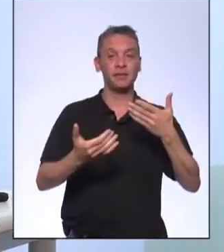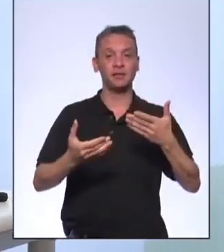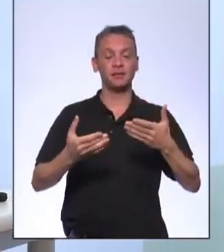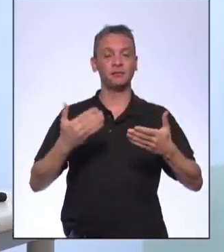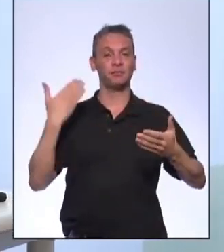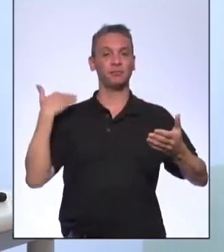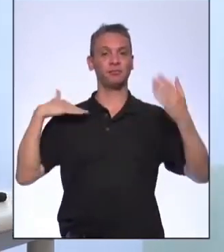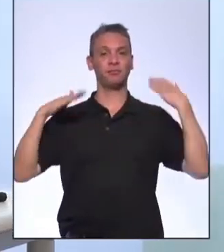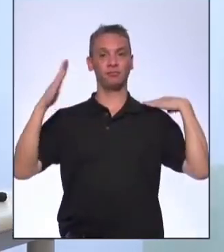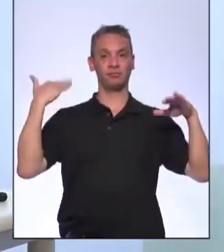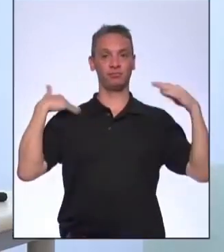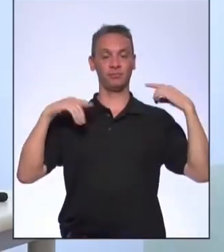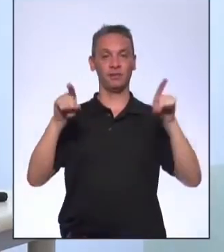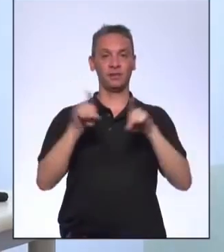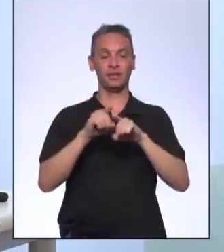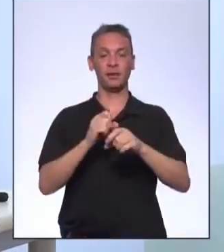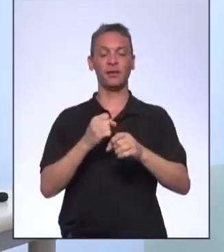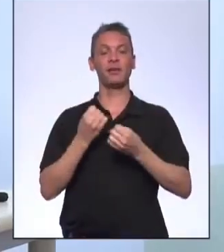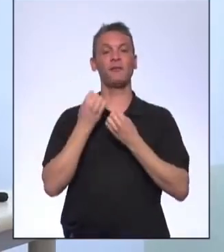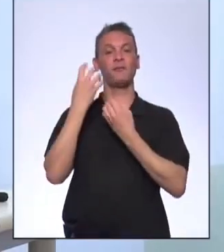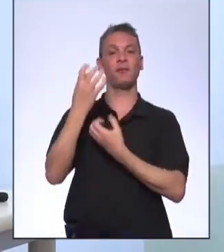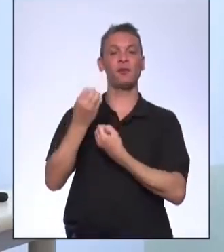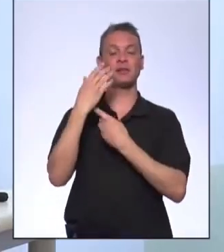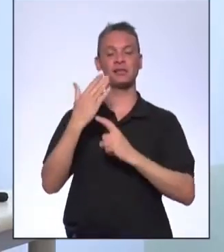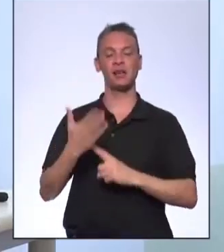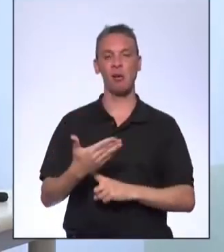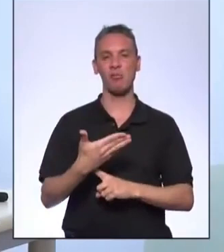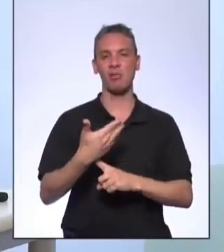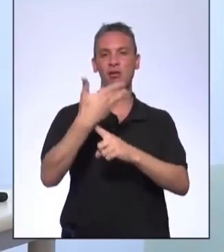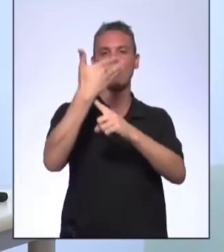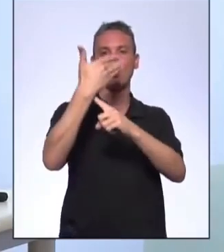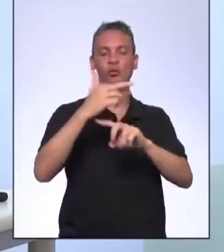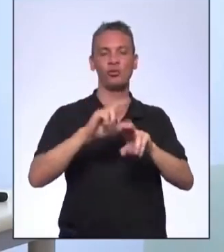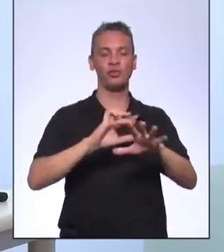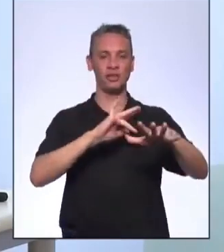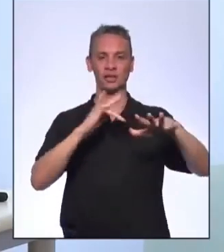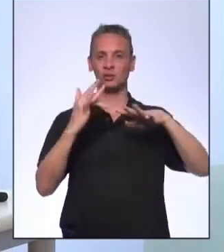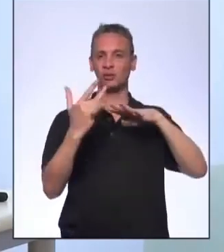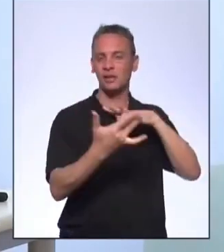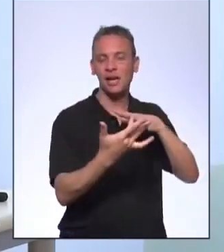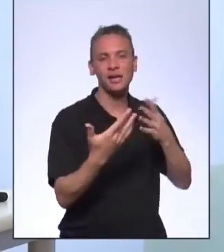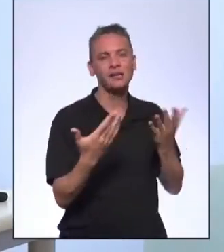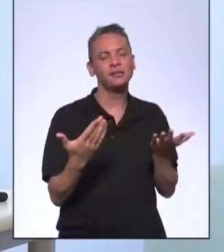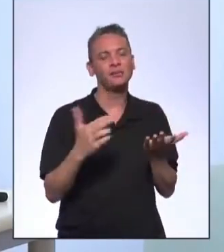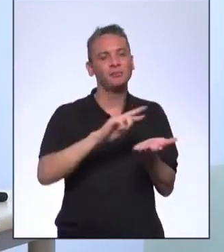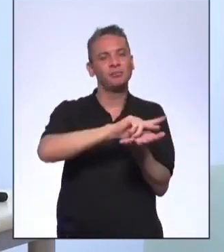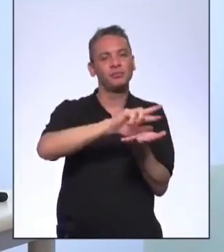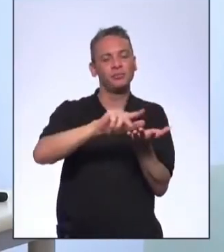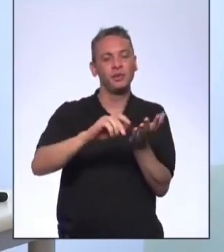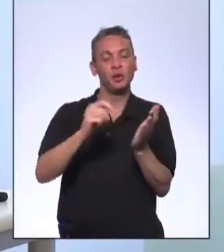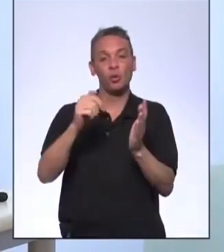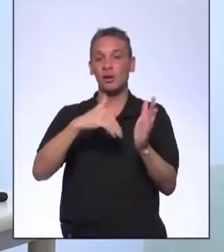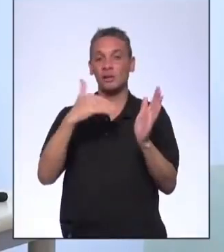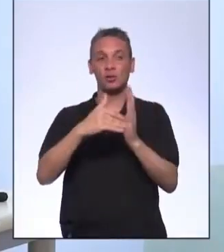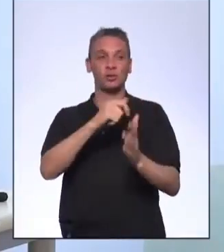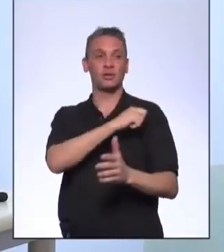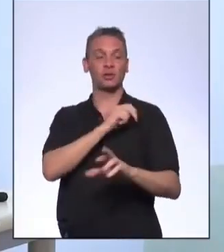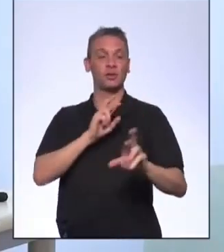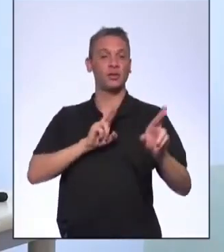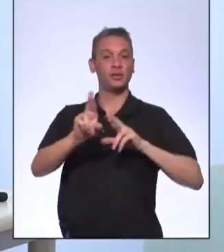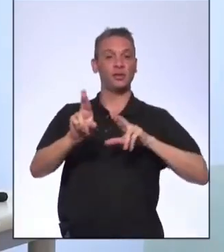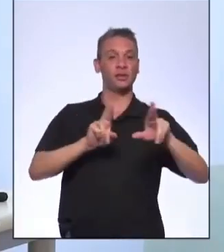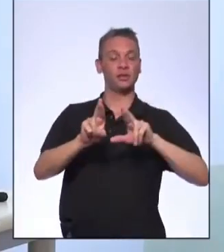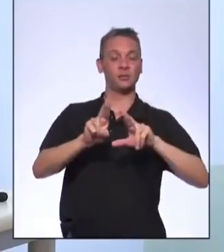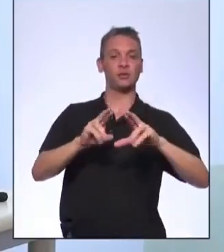entretenimento, meios de informação, tecnologia, redes sociais, né? Mas a maioria está falando sobre meios